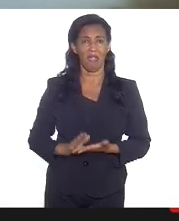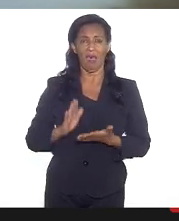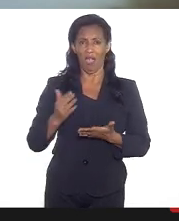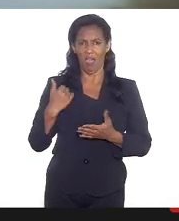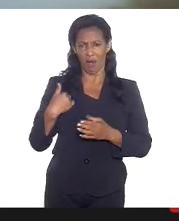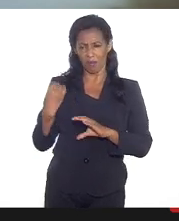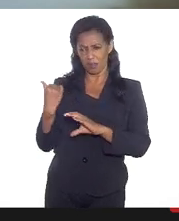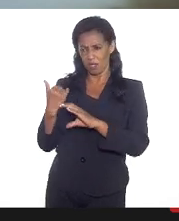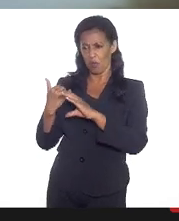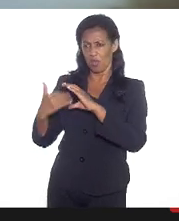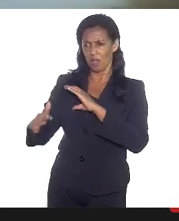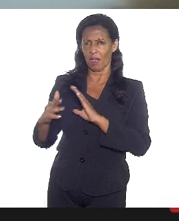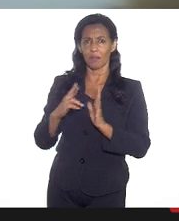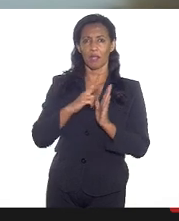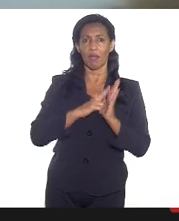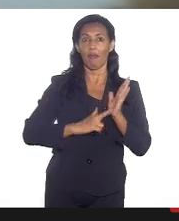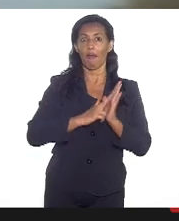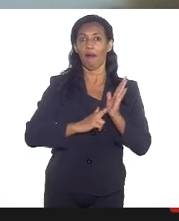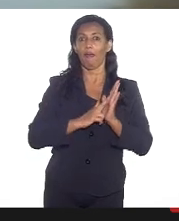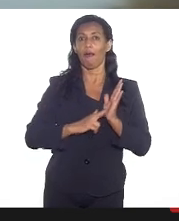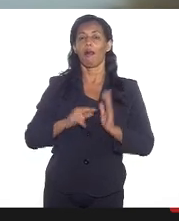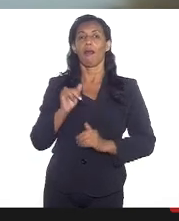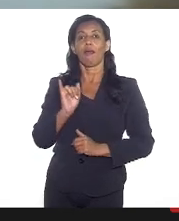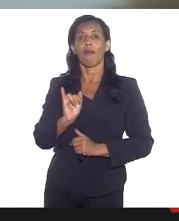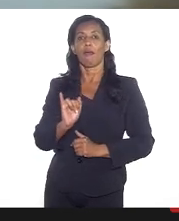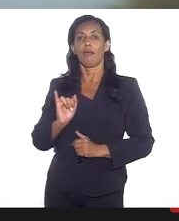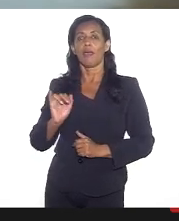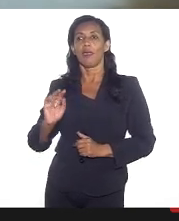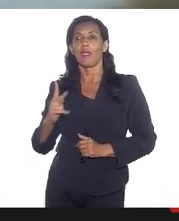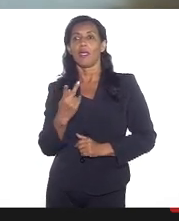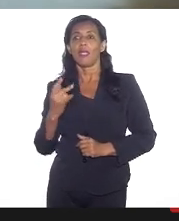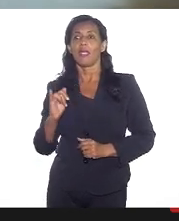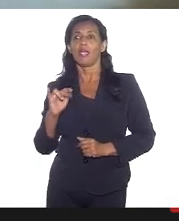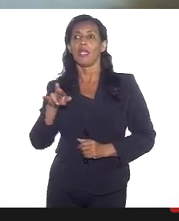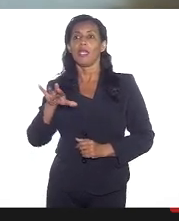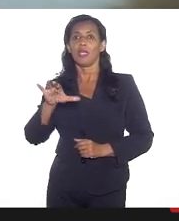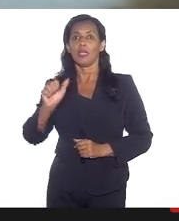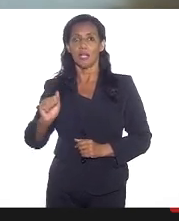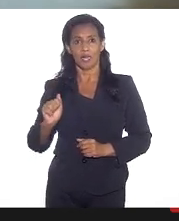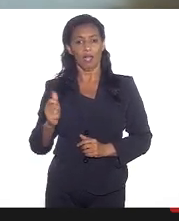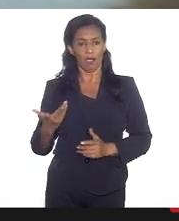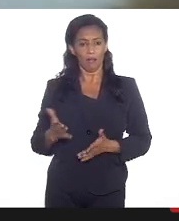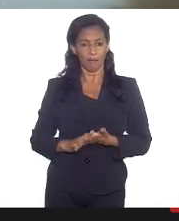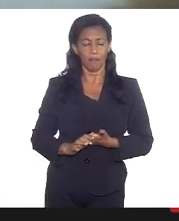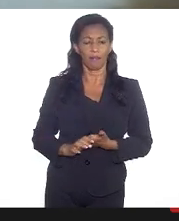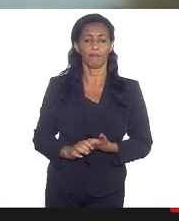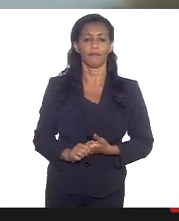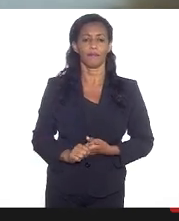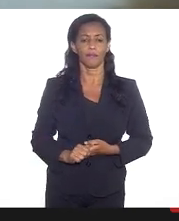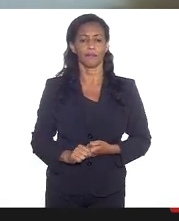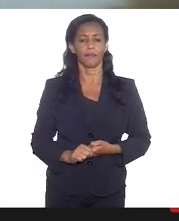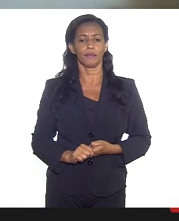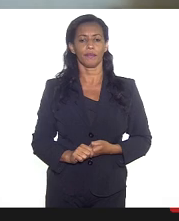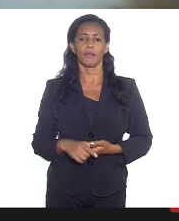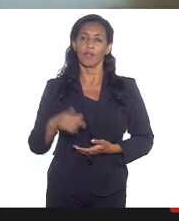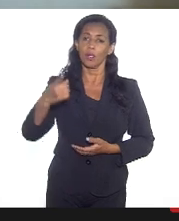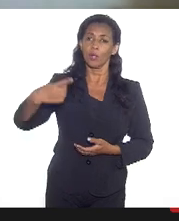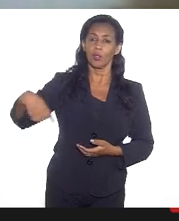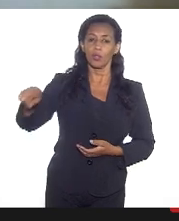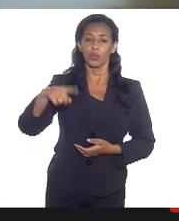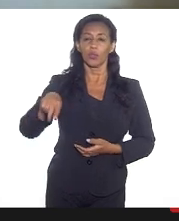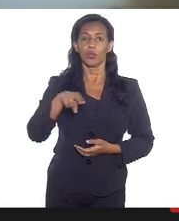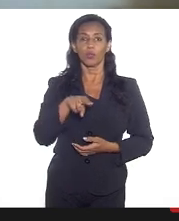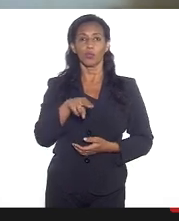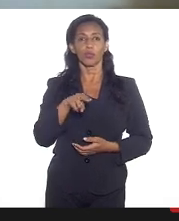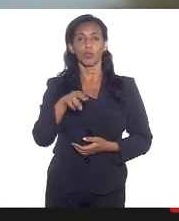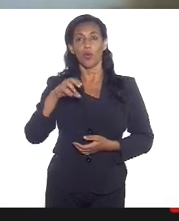encaminhei o relatório da crise hídrica, eu vou nominar aí que foi para a SEDAI mesmo, da crise hídrica, para os senhores na data